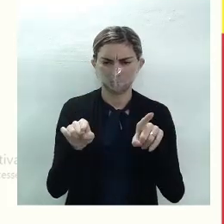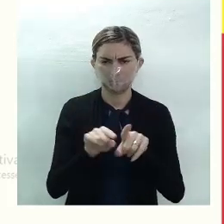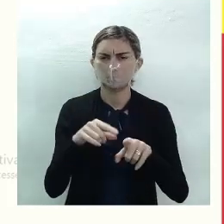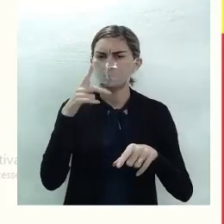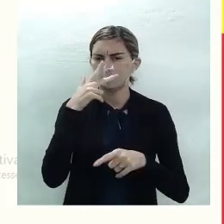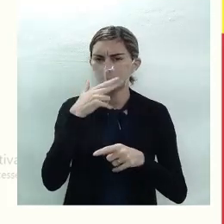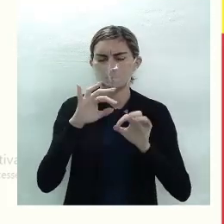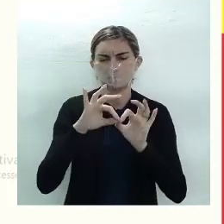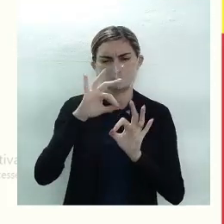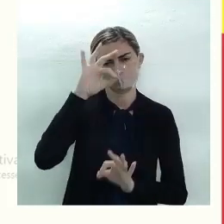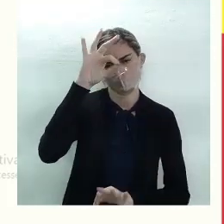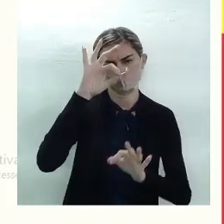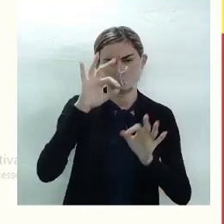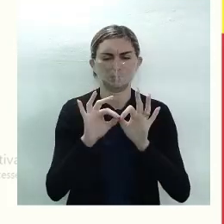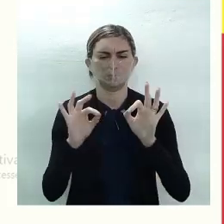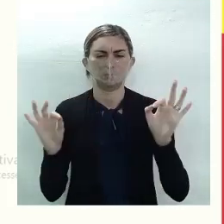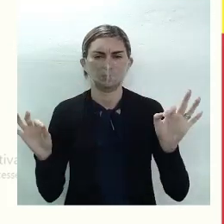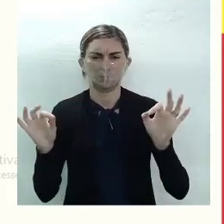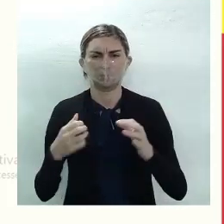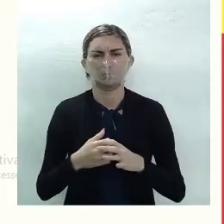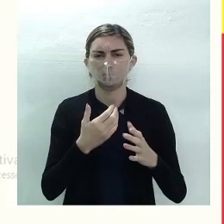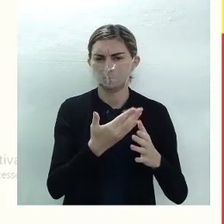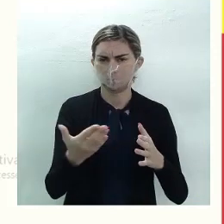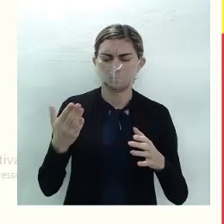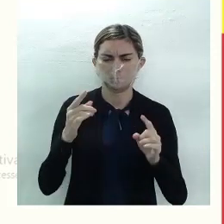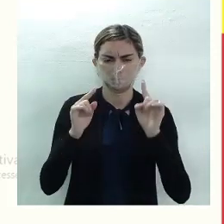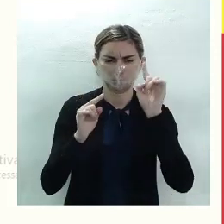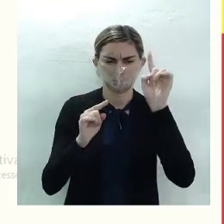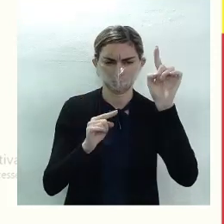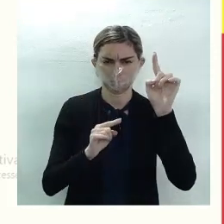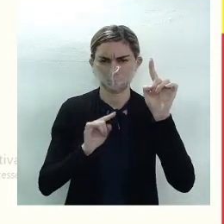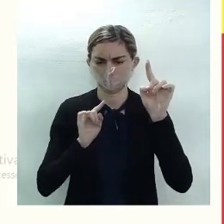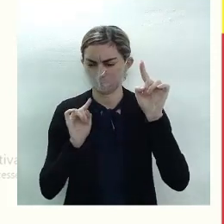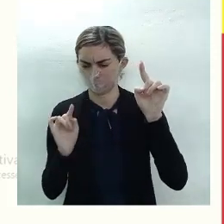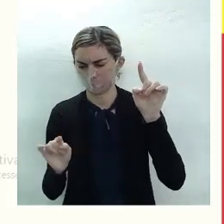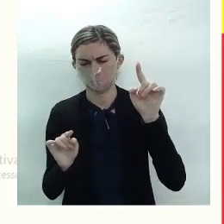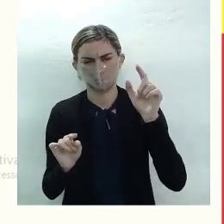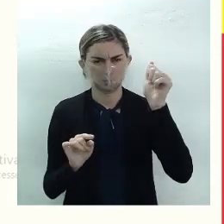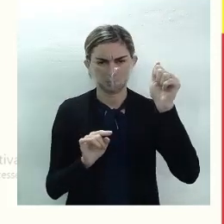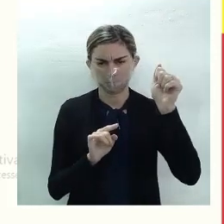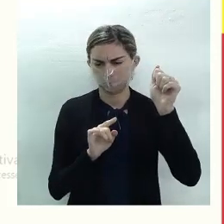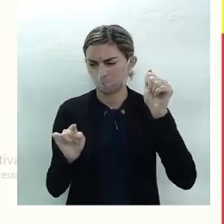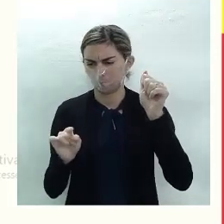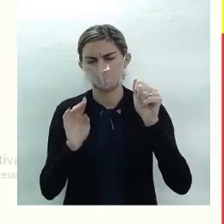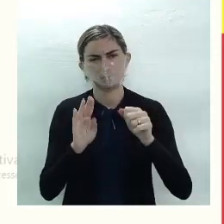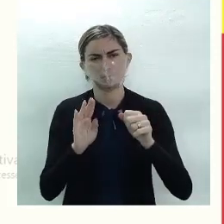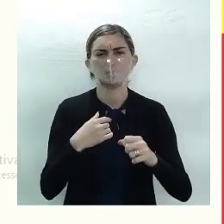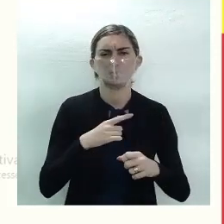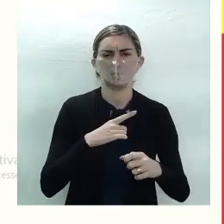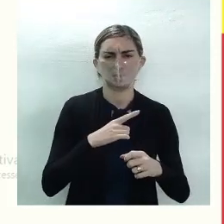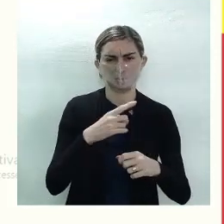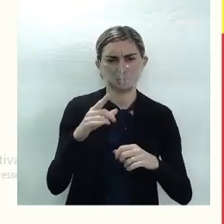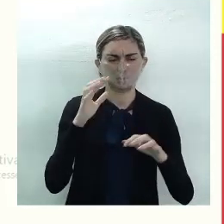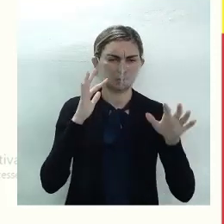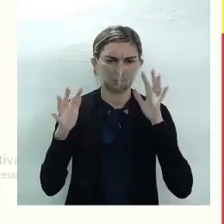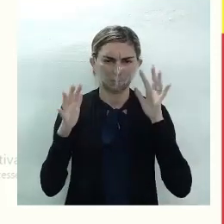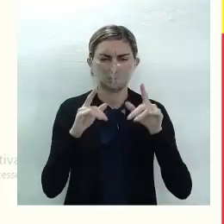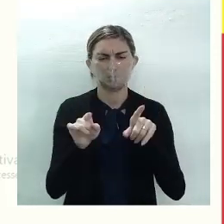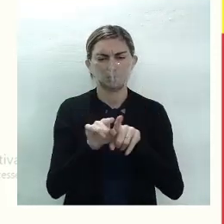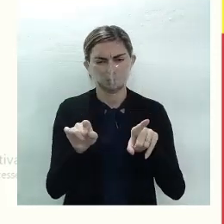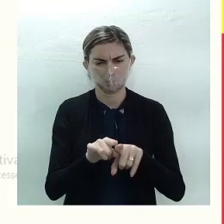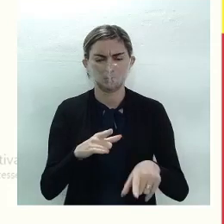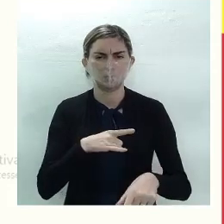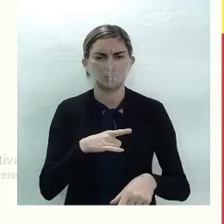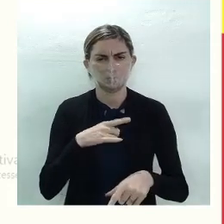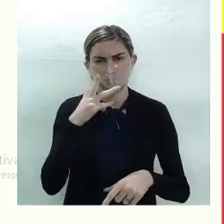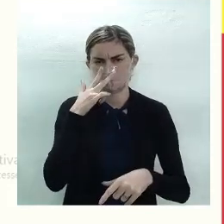mesma distância, E esse ponto, ó, do ponto A até o eixo de simetria, a sua reflexão também tem